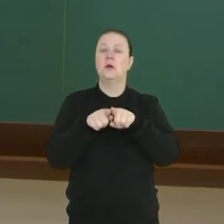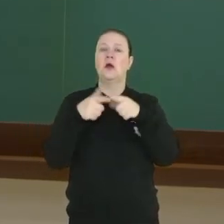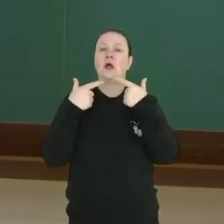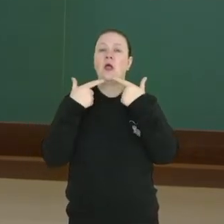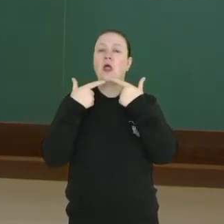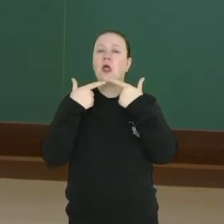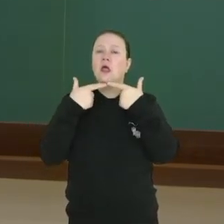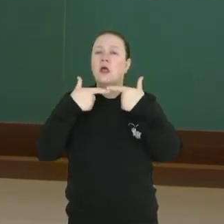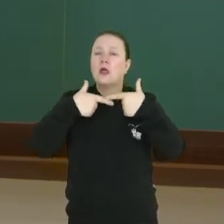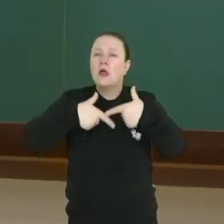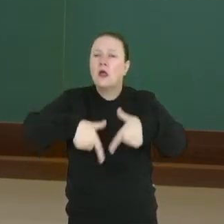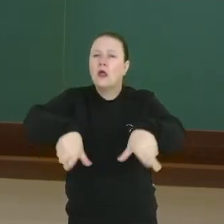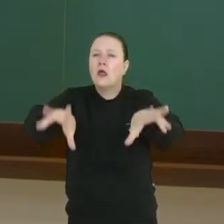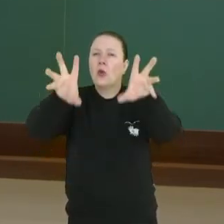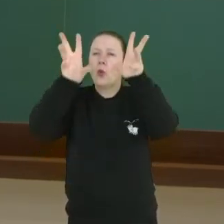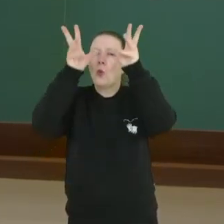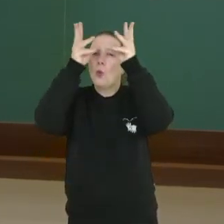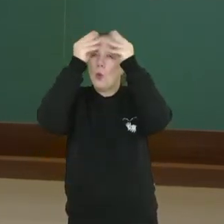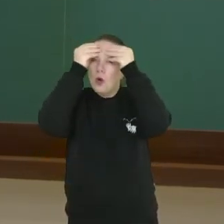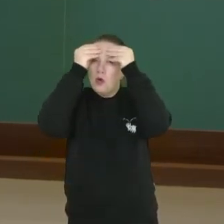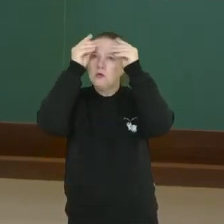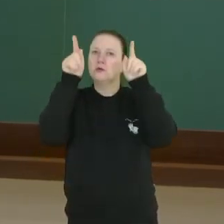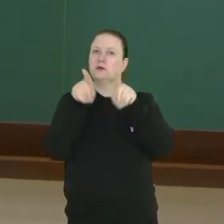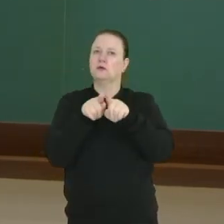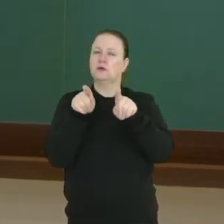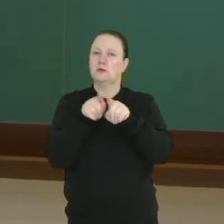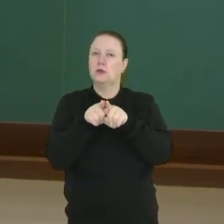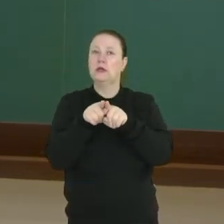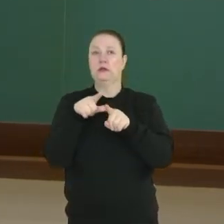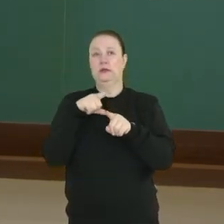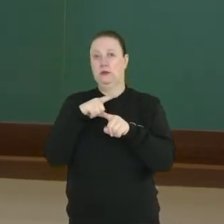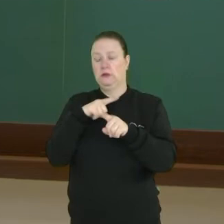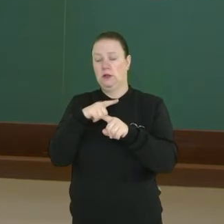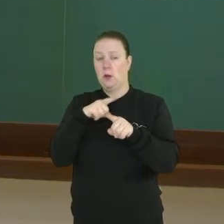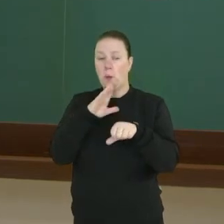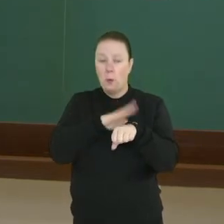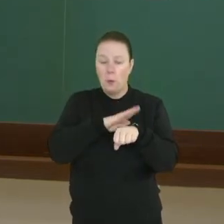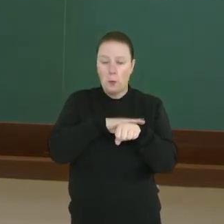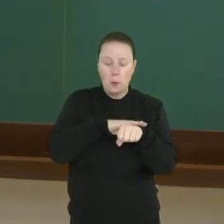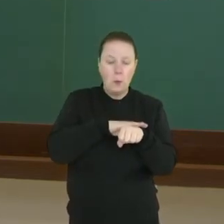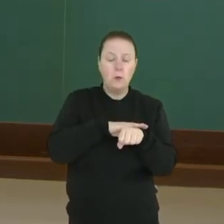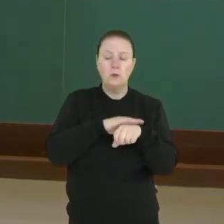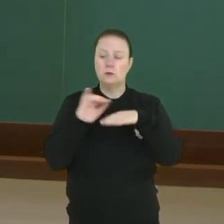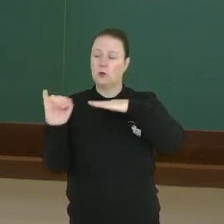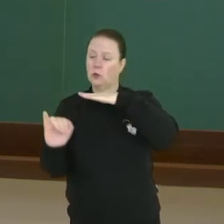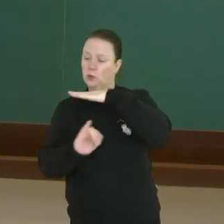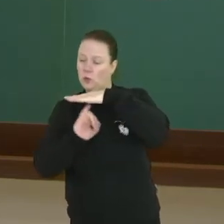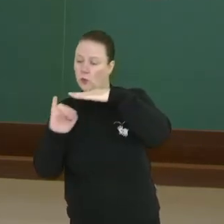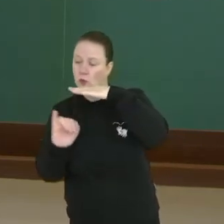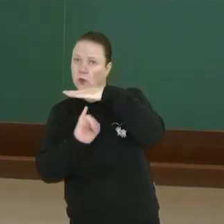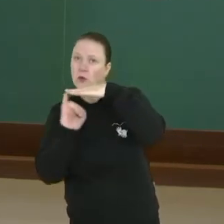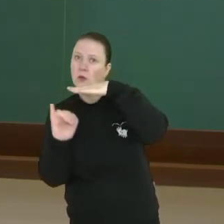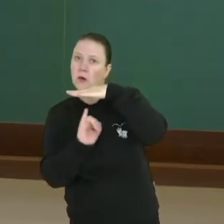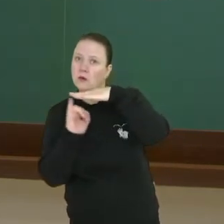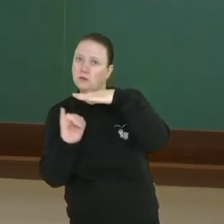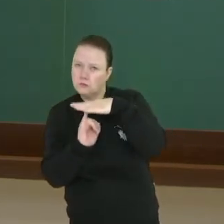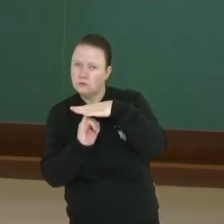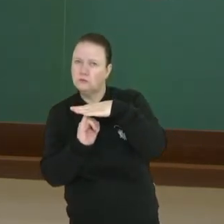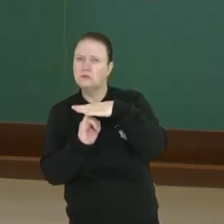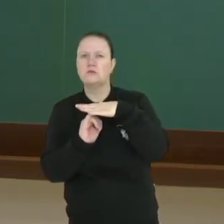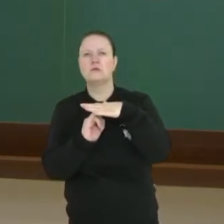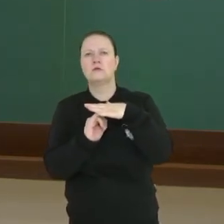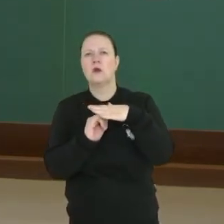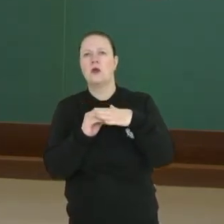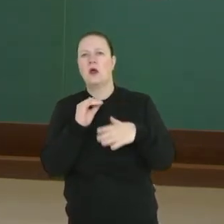que em alguns momentos nós vamos ter ali informalidades da nossa língua, que fazem parte da variação linguística. Algumas